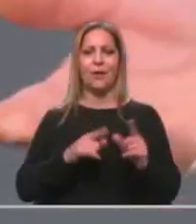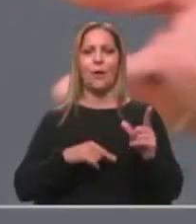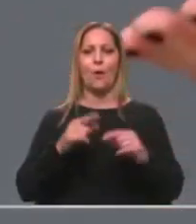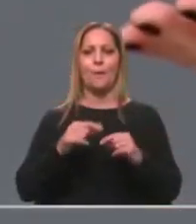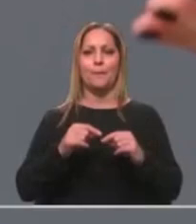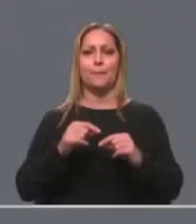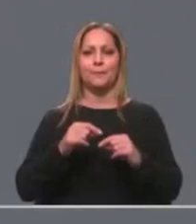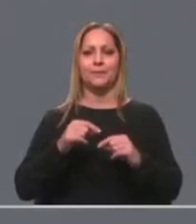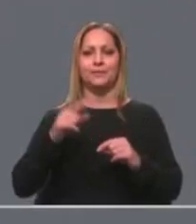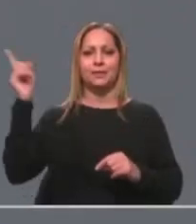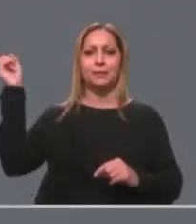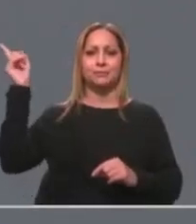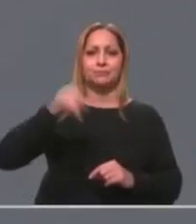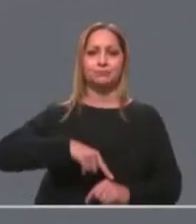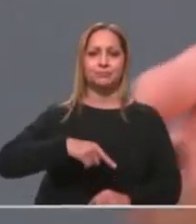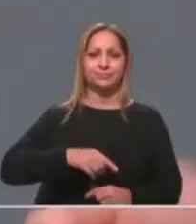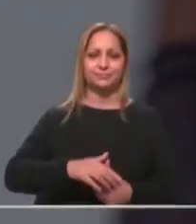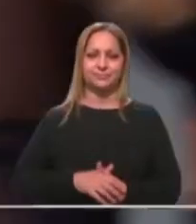estrela carente.